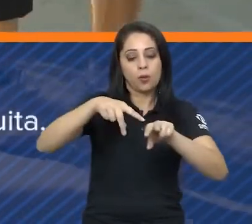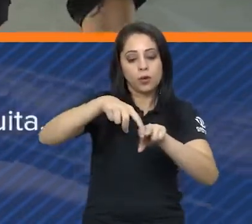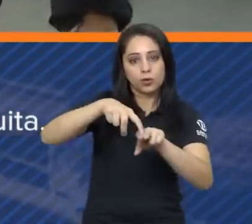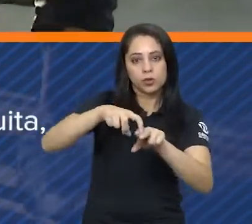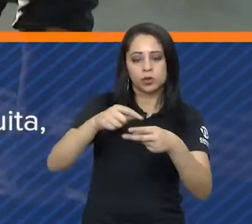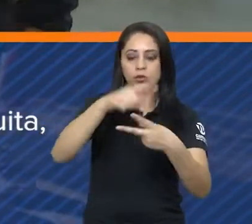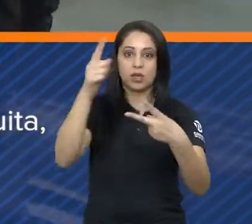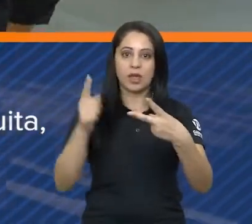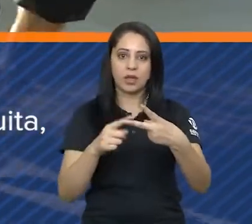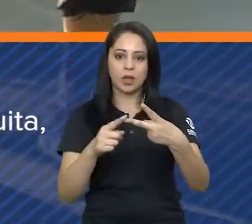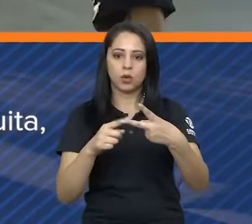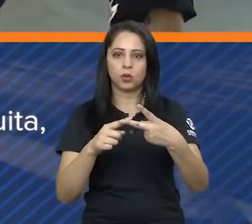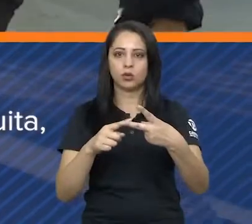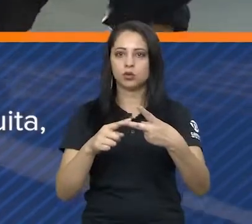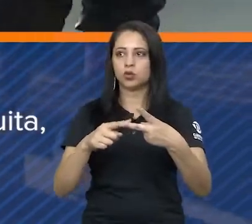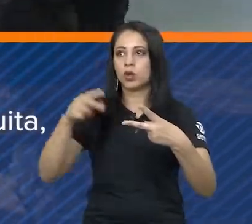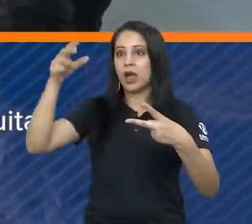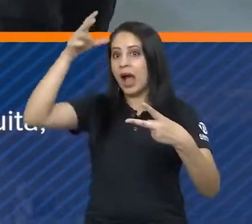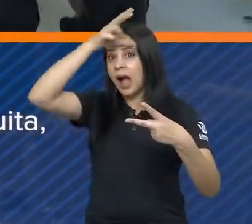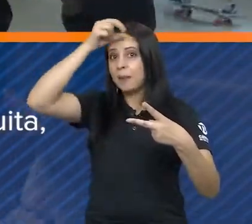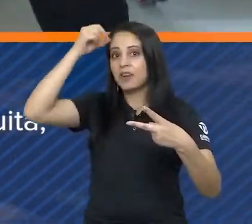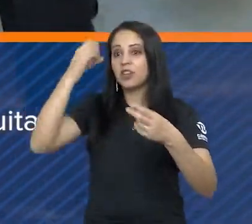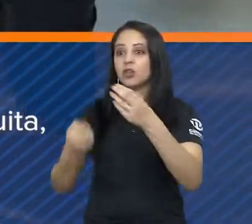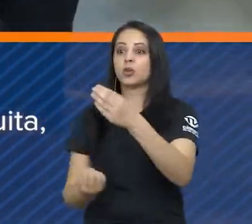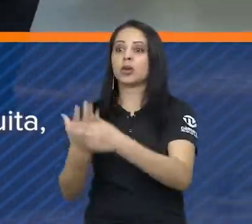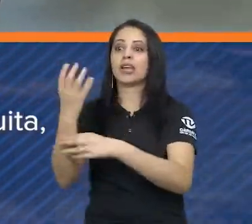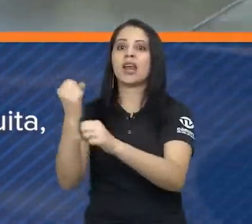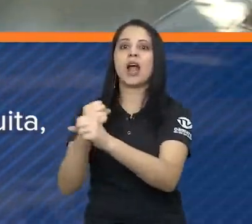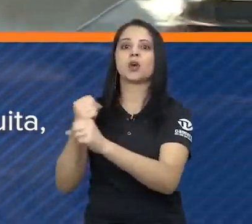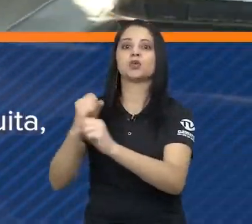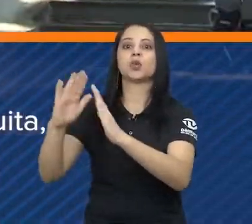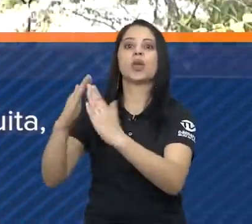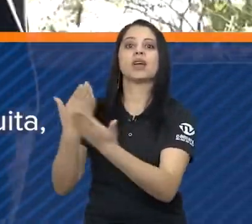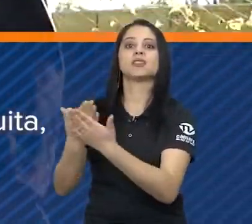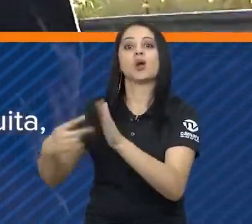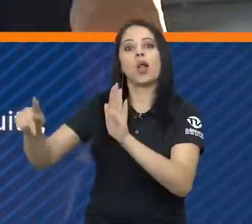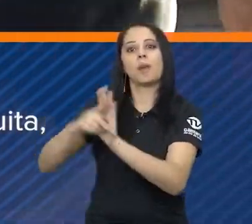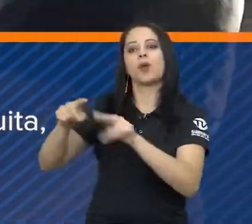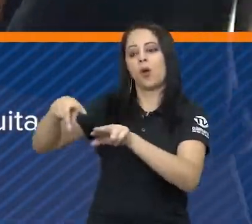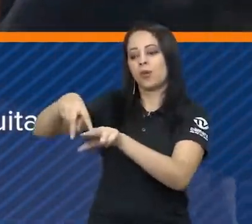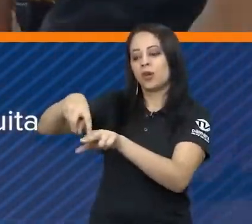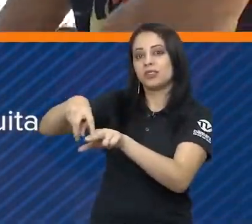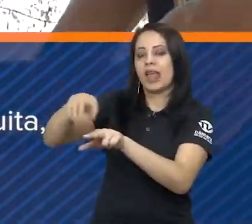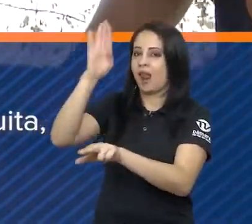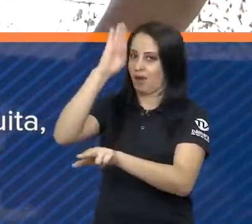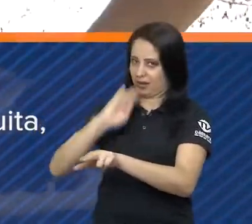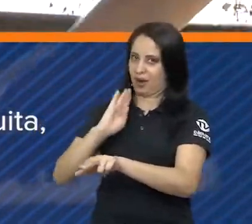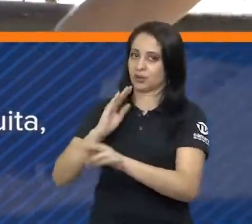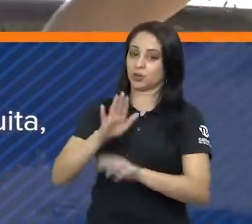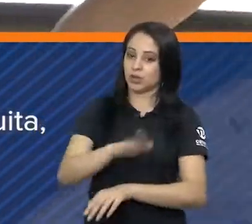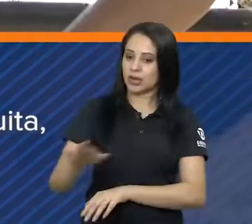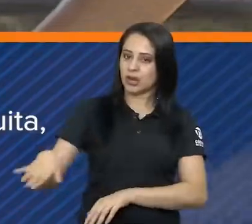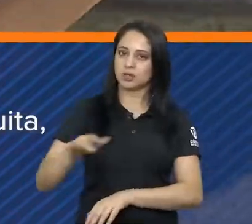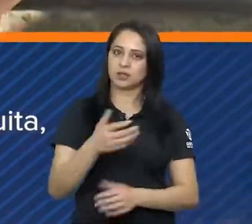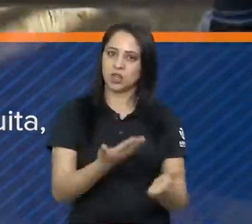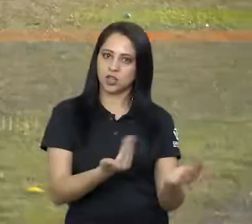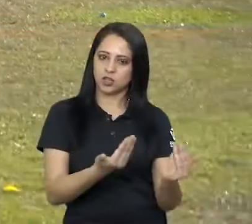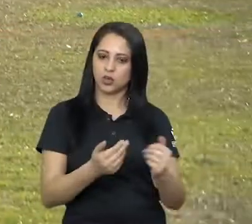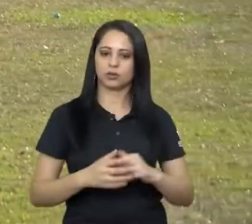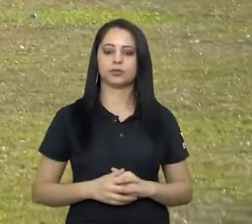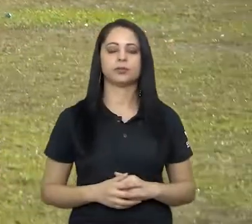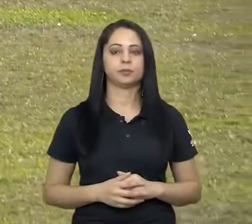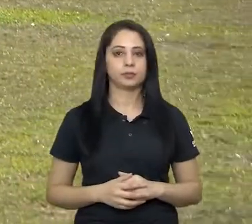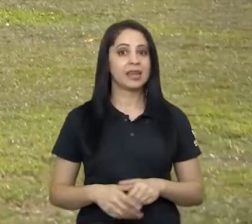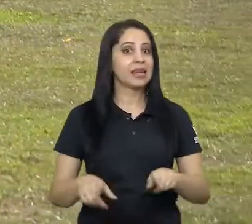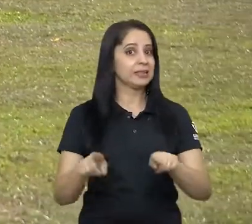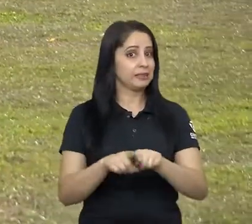e o outro autoriza a Prefeitura a criar escolinhas de skate municipais com aulas gratuitas para crianças e jovens.